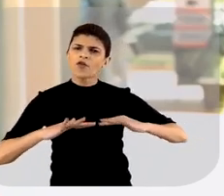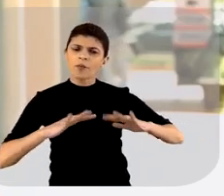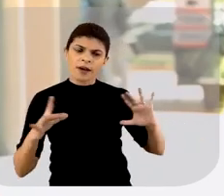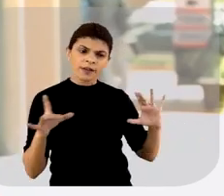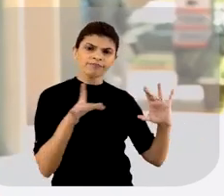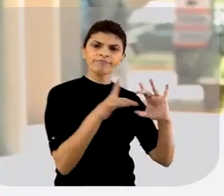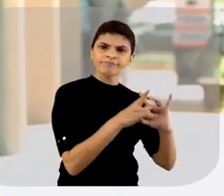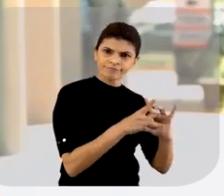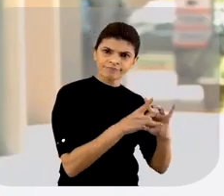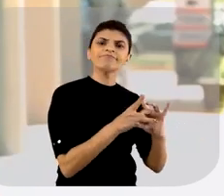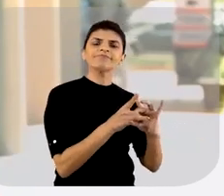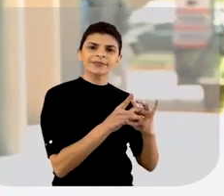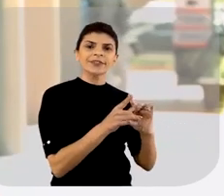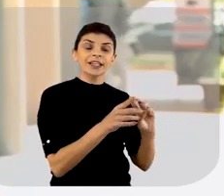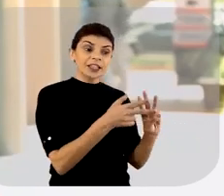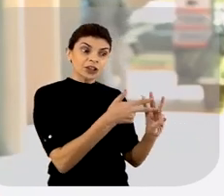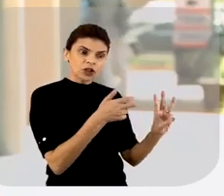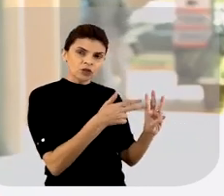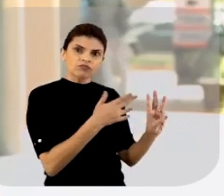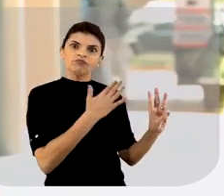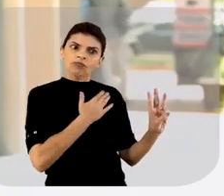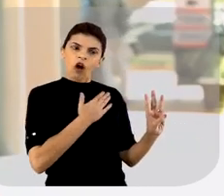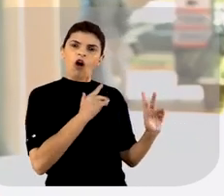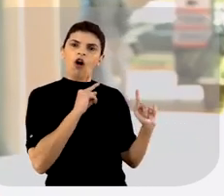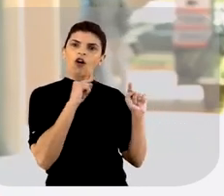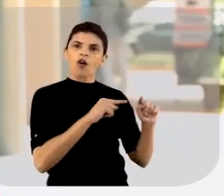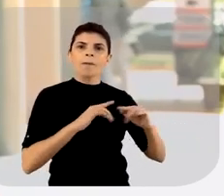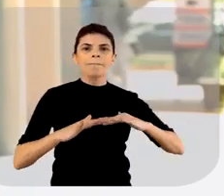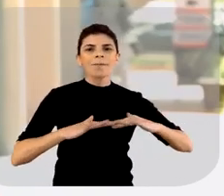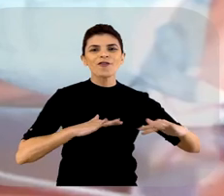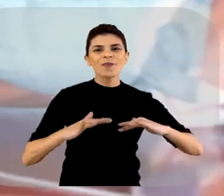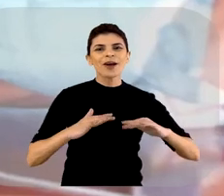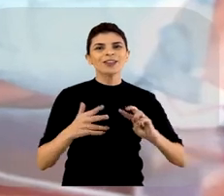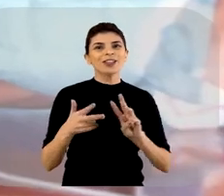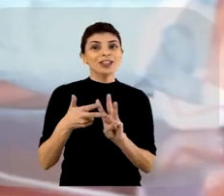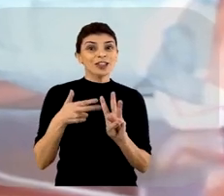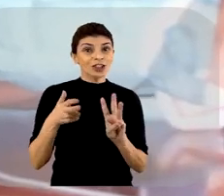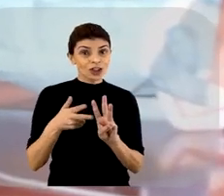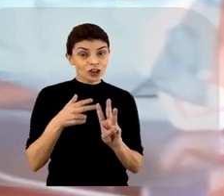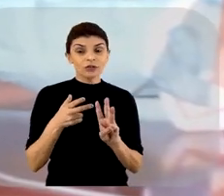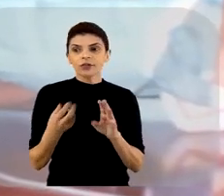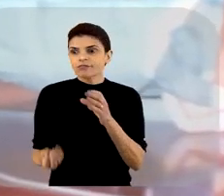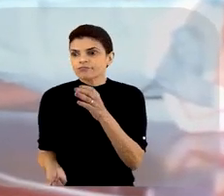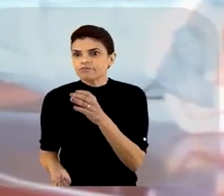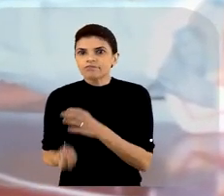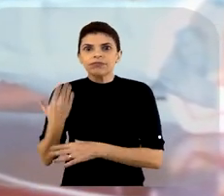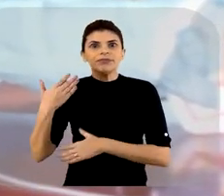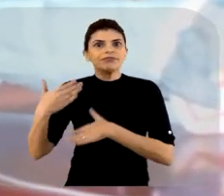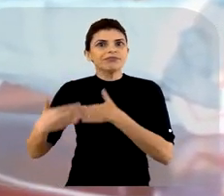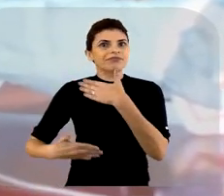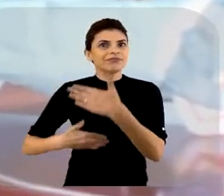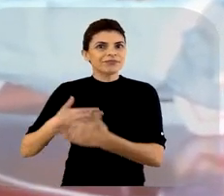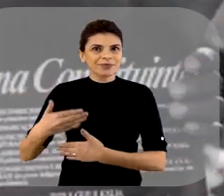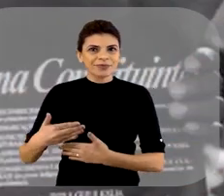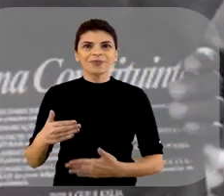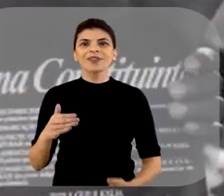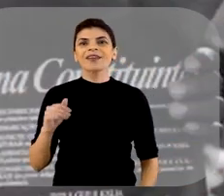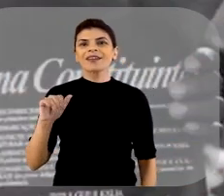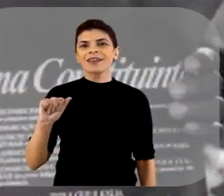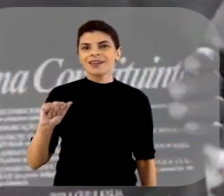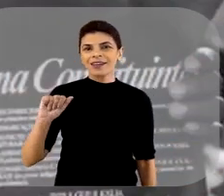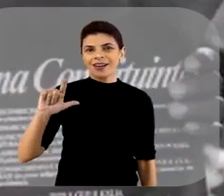indígena e também o movimento indígena. O movimento indígena, ele floresceu nesse momento. A UNI, por exemplo, o